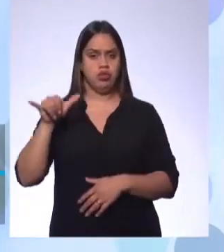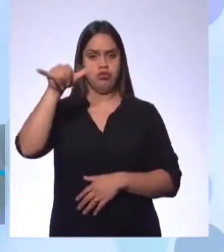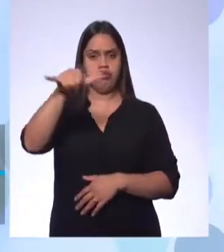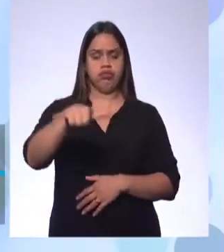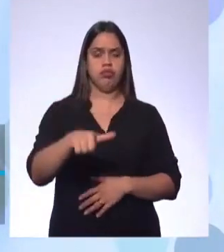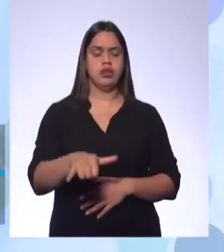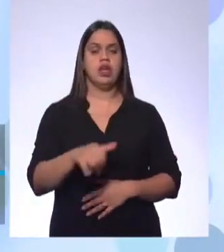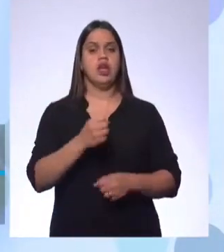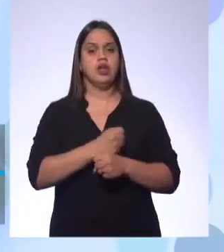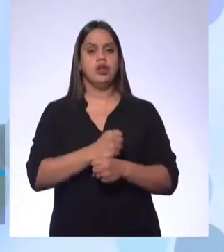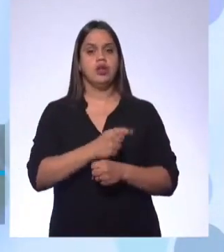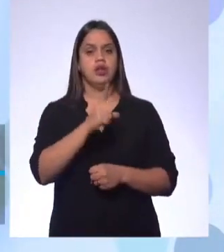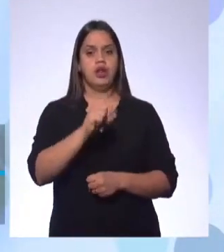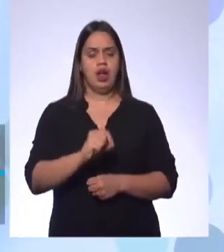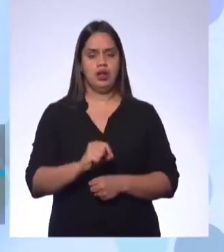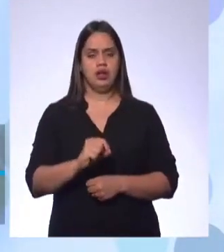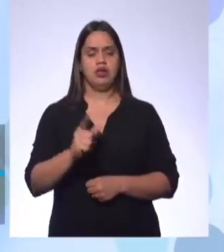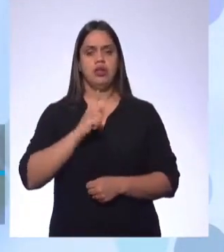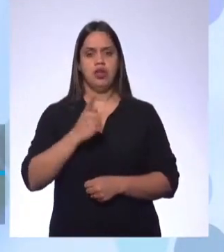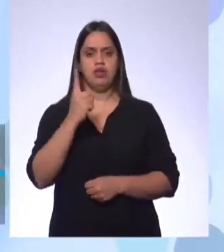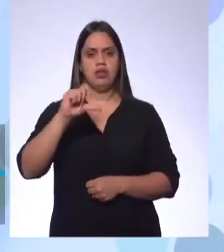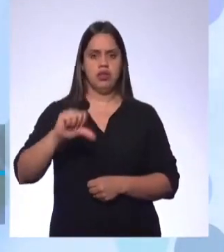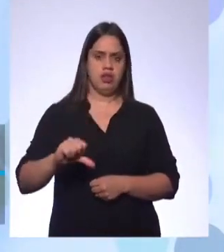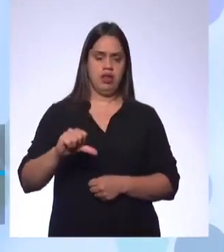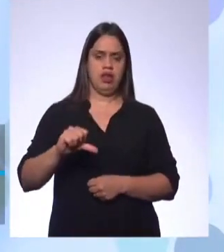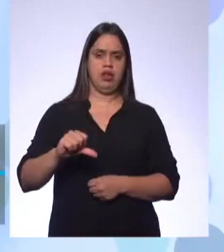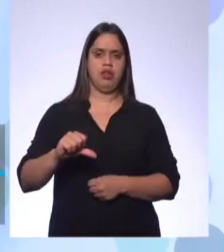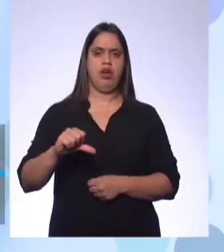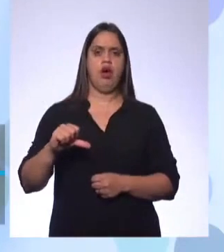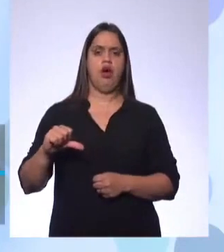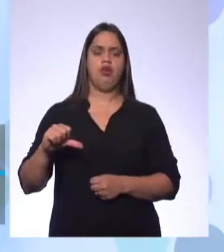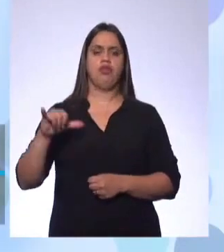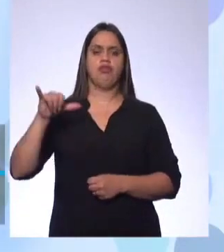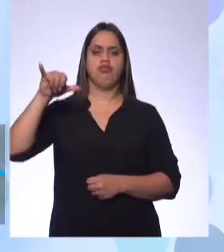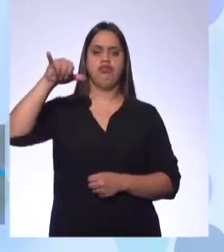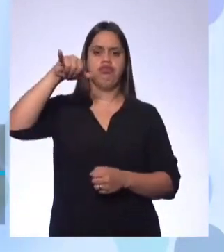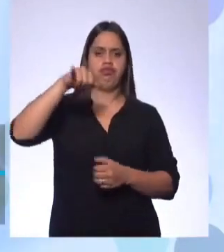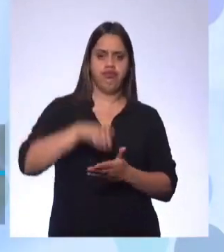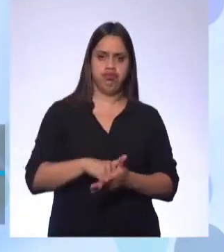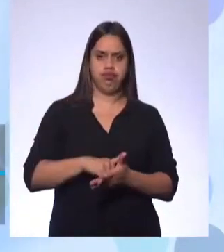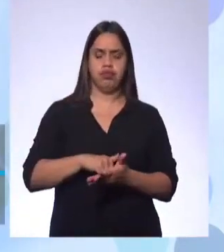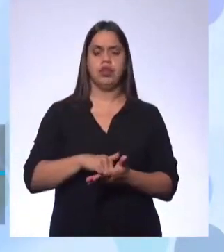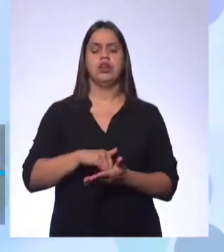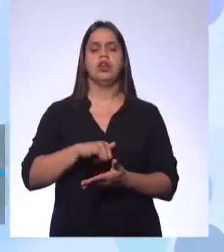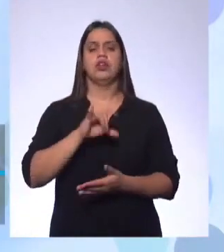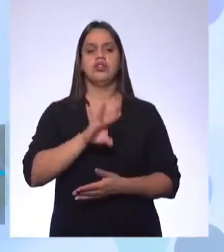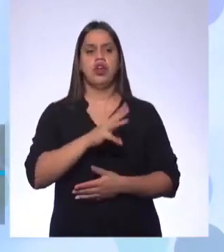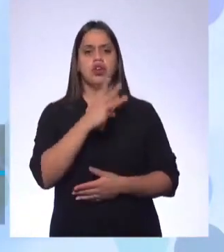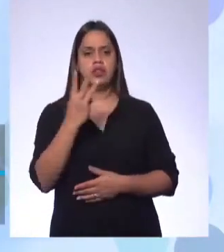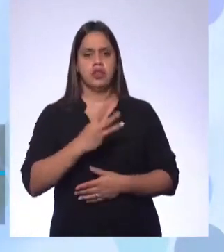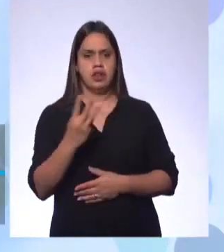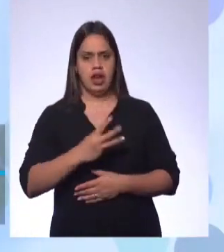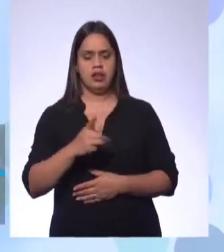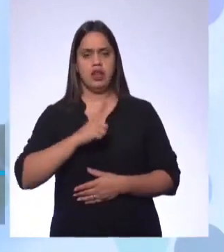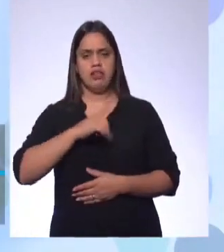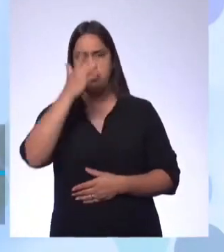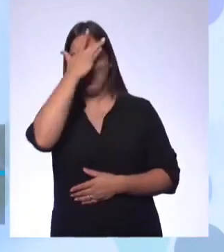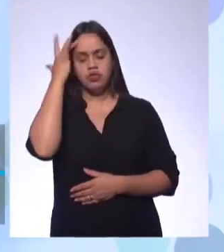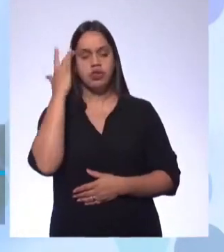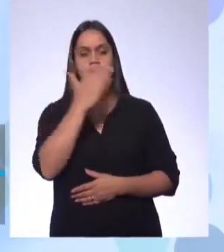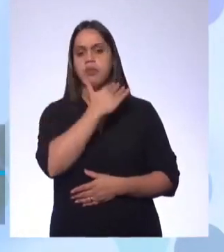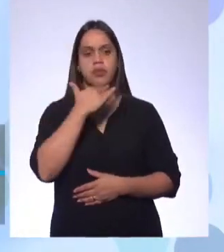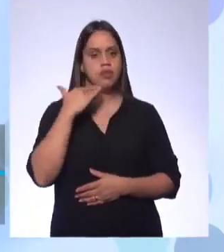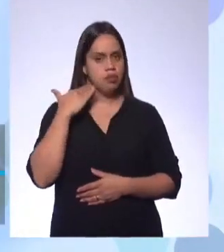em 10 anos, 19 acidentes com aviões. Foram apenas 3 acidentes com vítimas, que